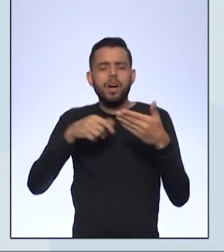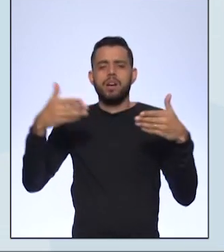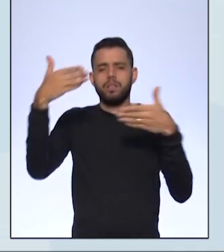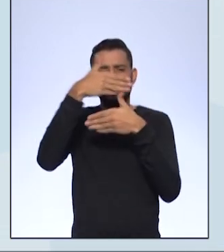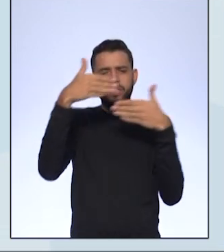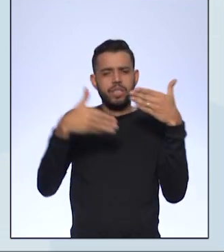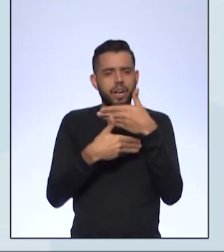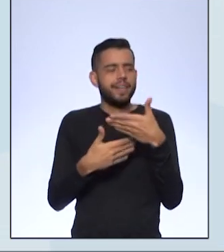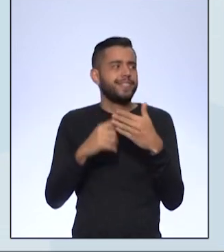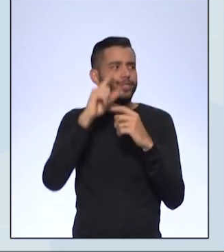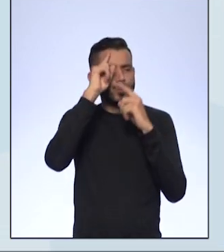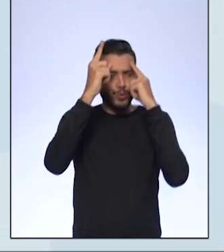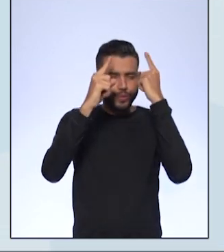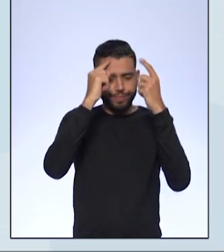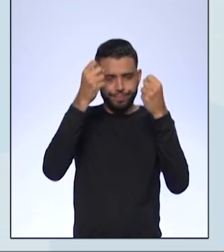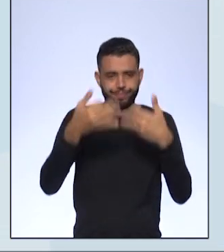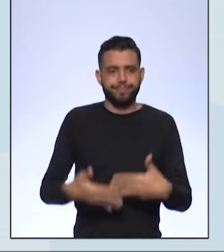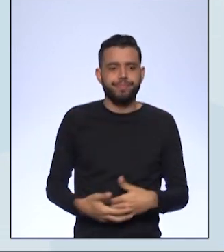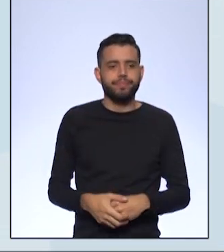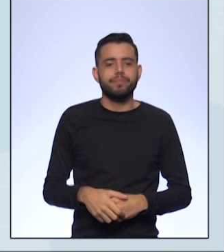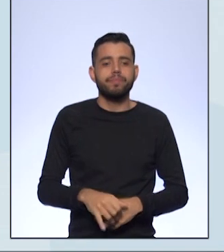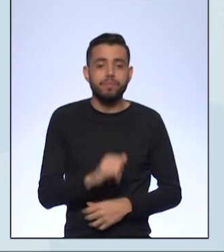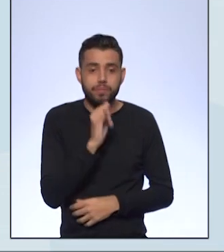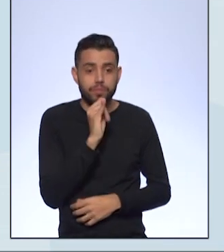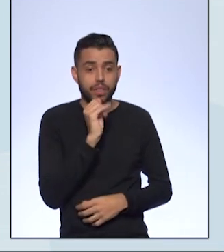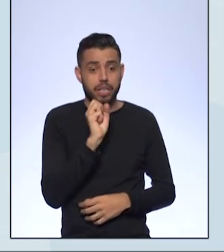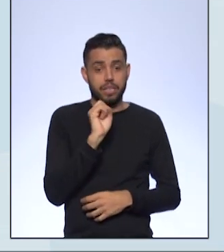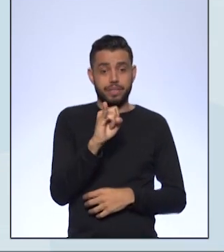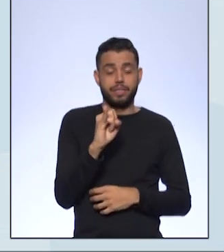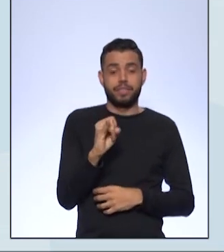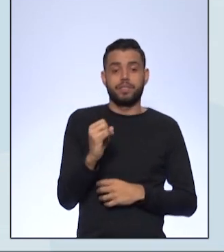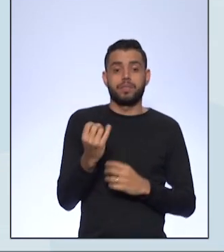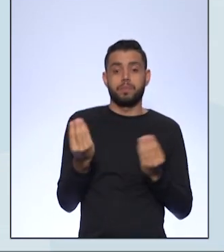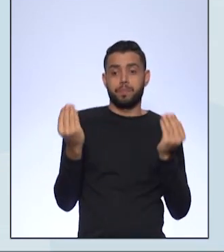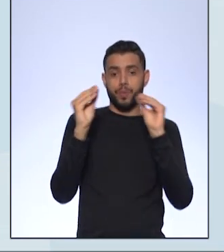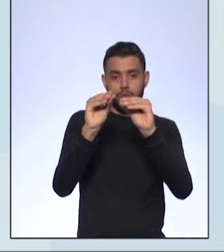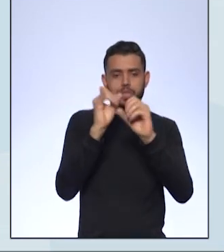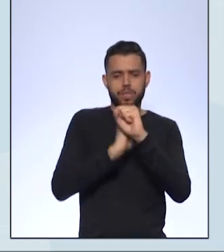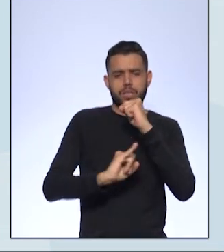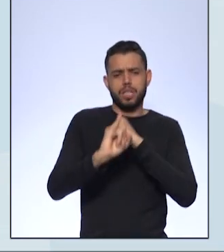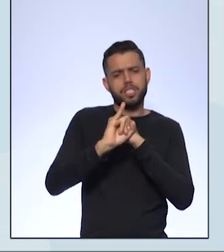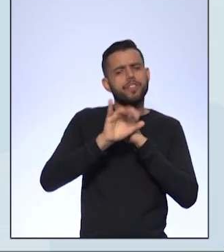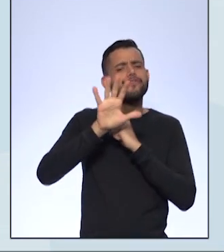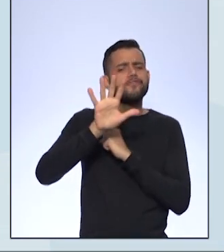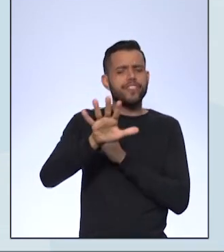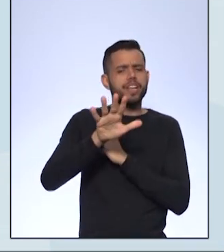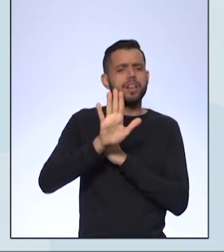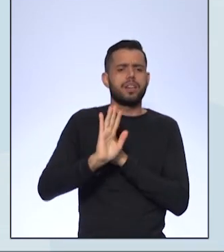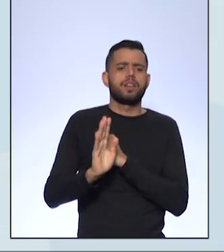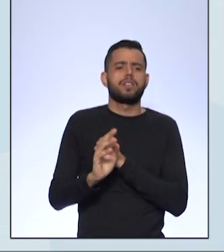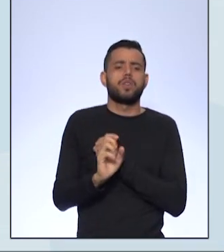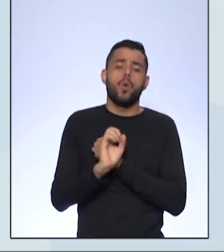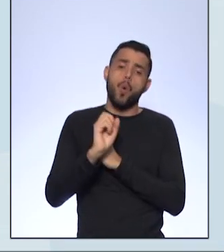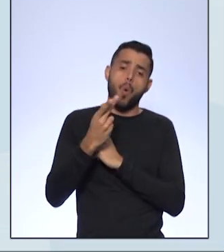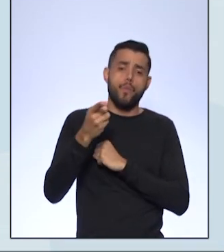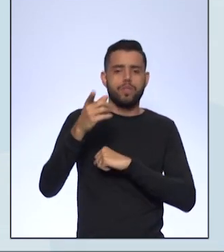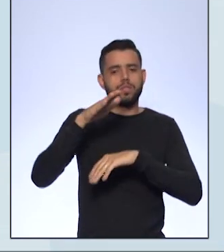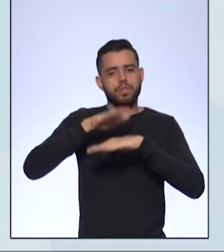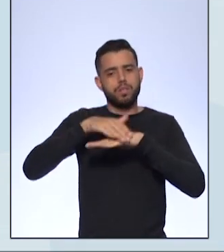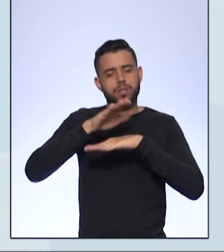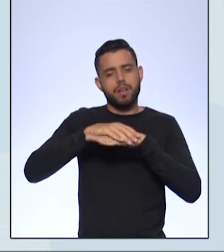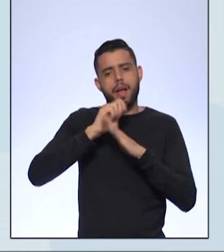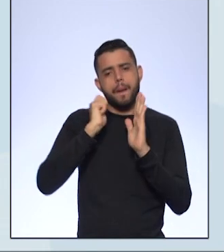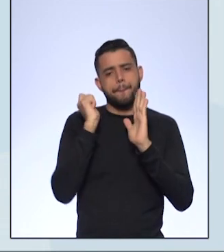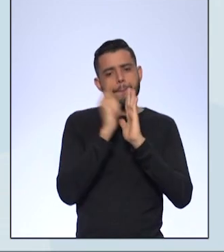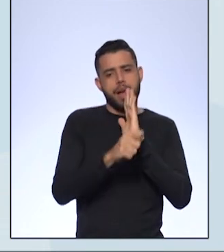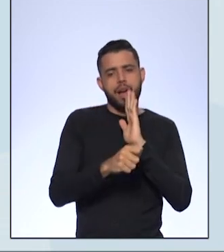dúvidas. Então, assim, quando a gente posta alguma coisa na internet, a gente tem que lembrar que ela vai ficar lá. A não ser que você mesmo apague, ou no caso, por